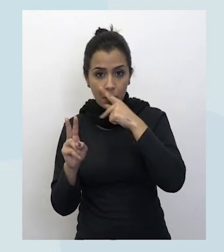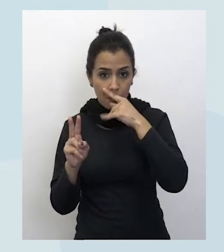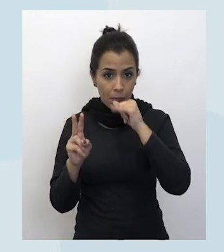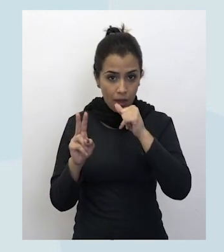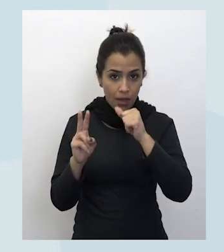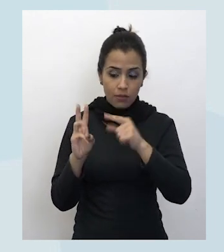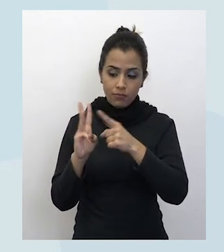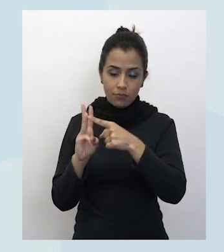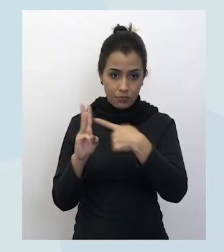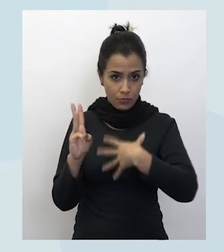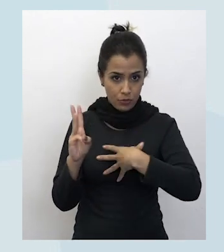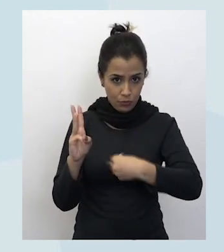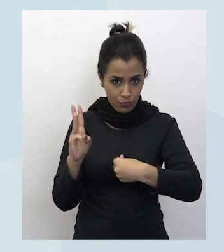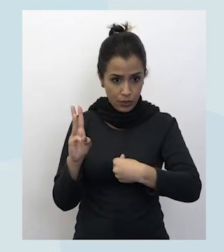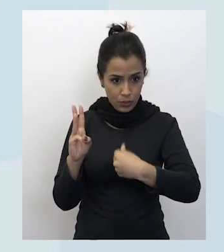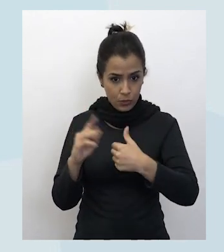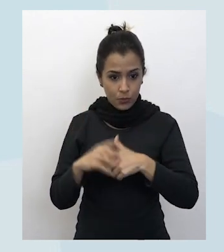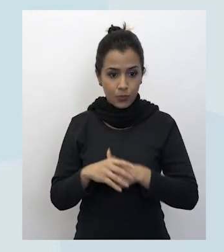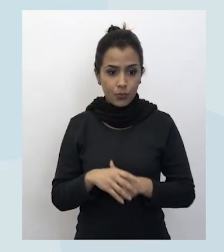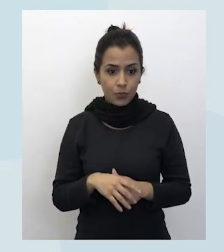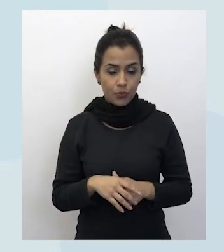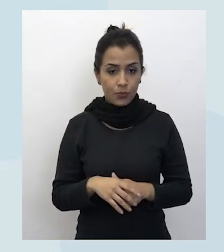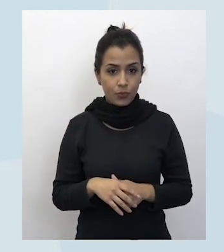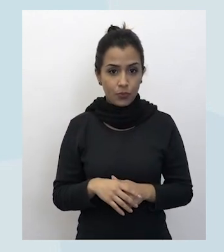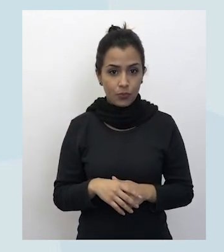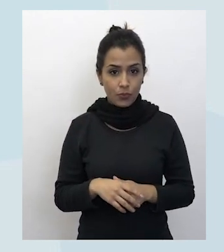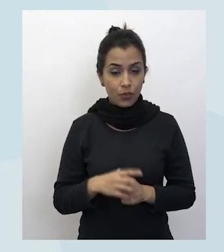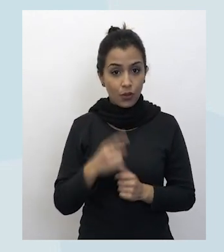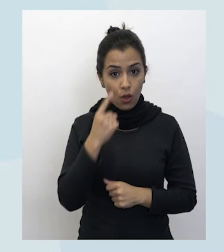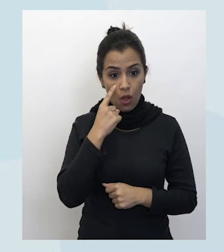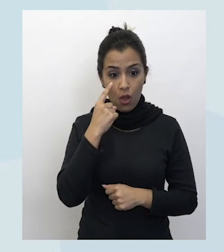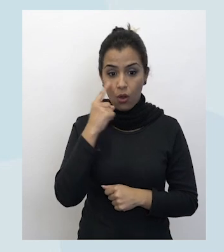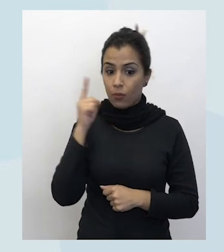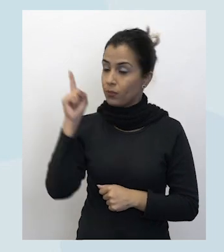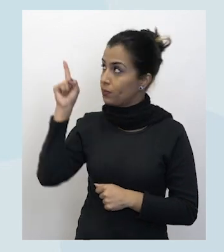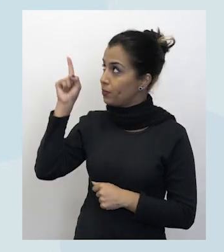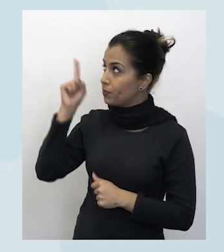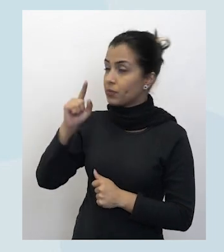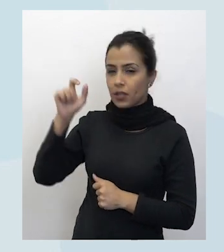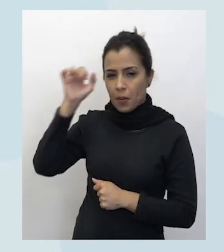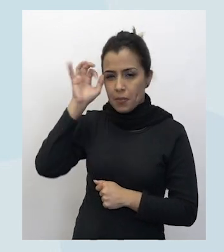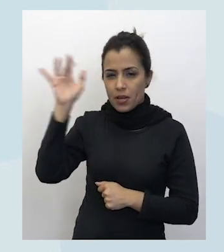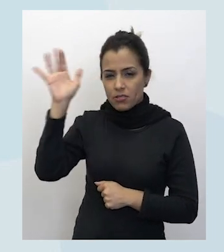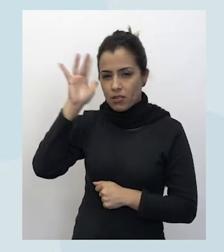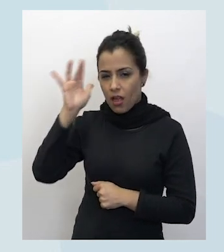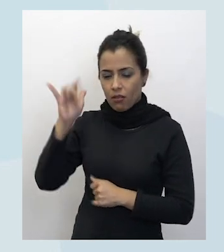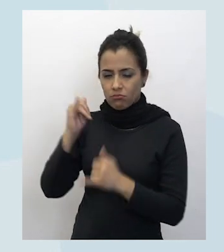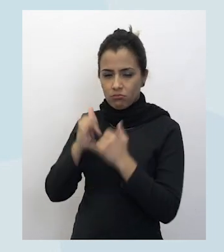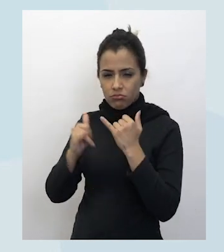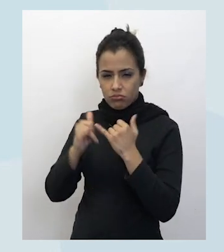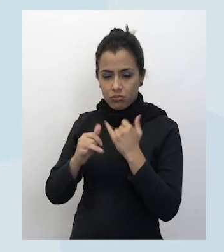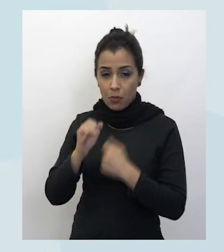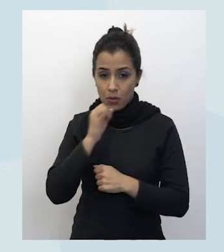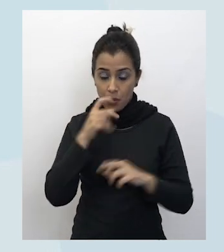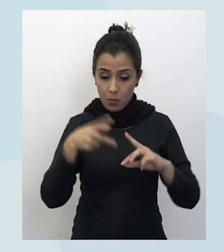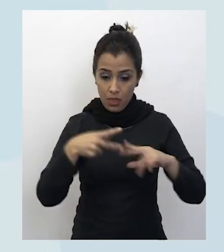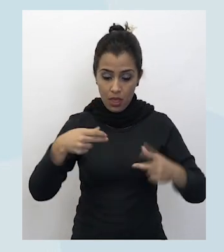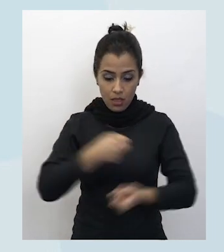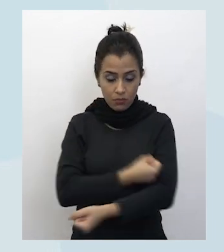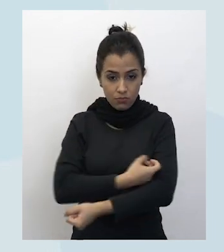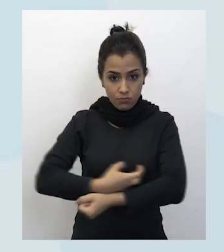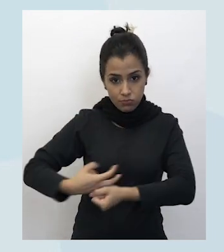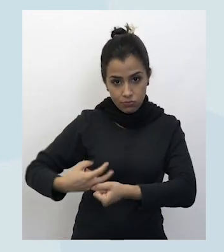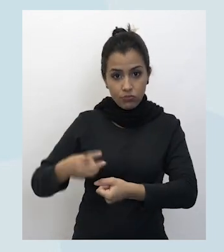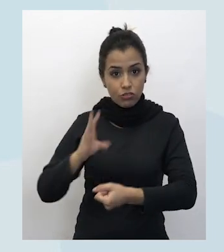favor. Então, olha só, eu fiz aí, ó, imaginando que a gente já pegou o DNA das